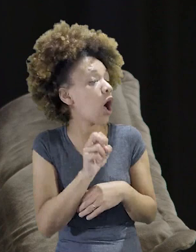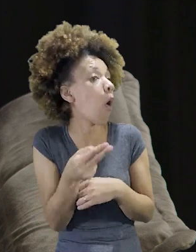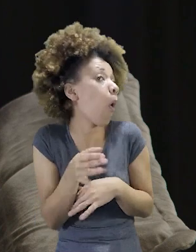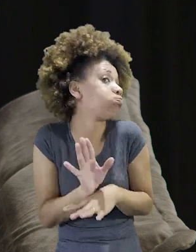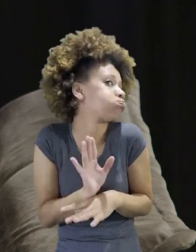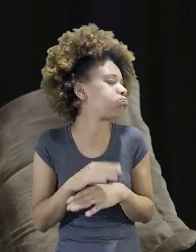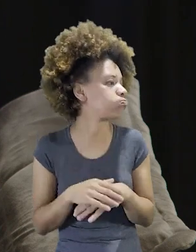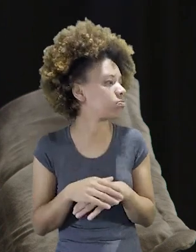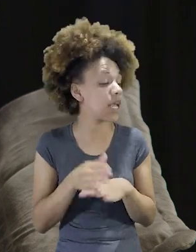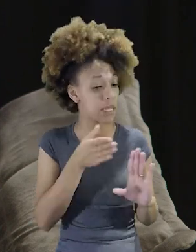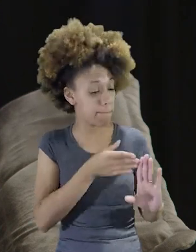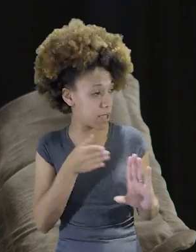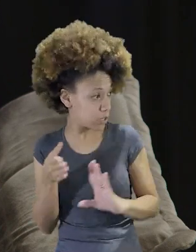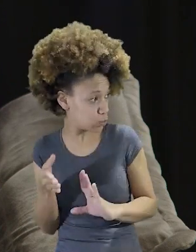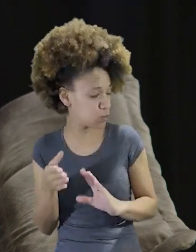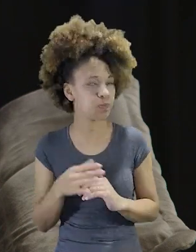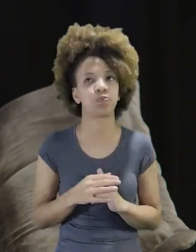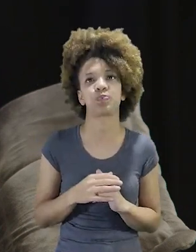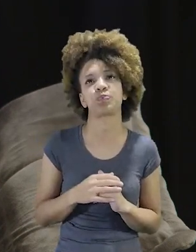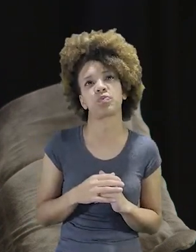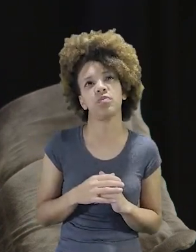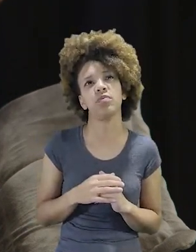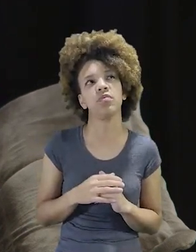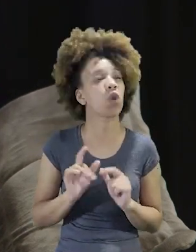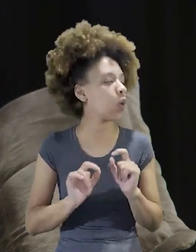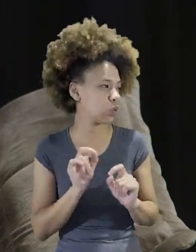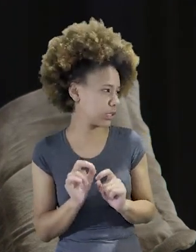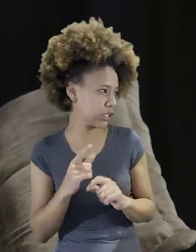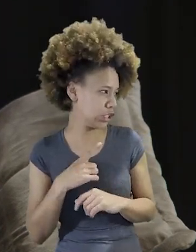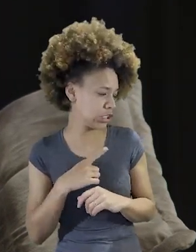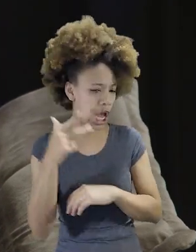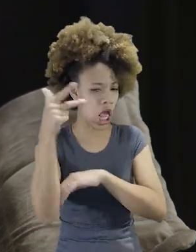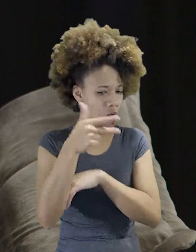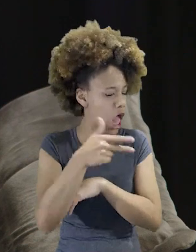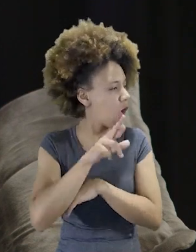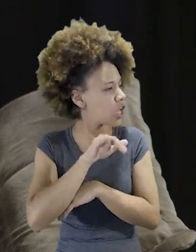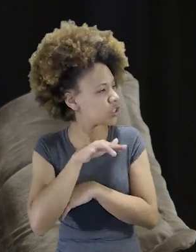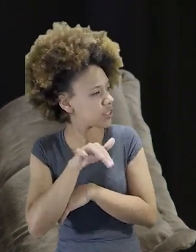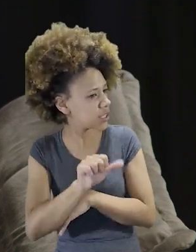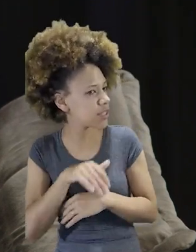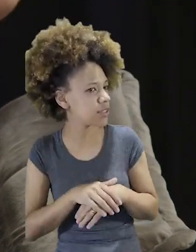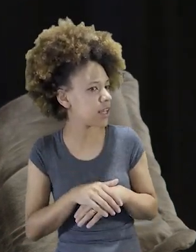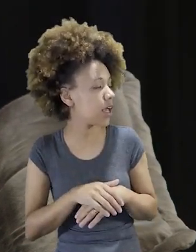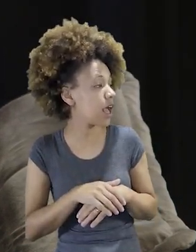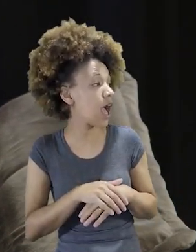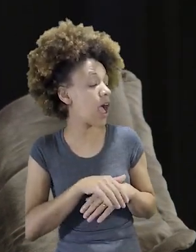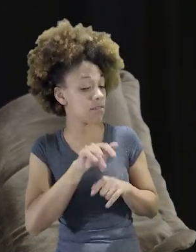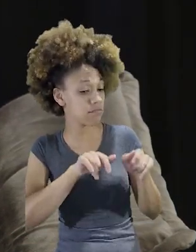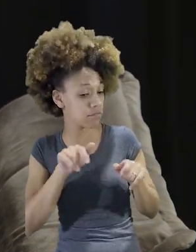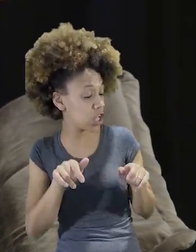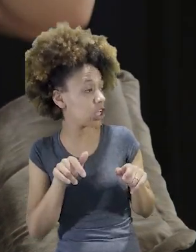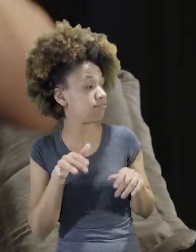que virou tipo racionais tal seria a versão desses caras brasileira tem uma diferença entre o rap